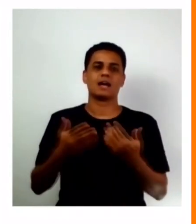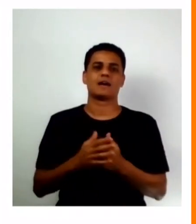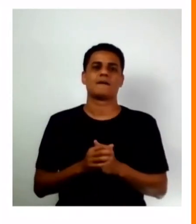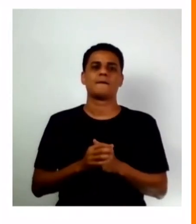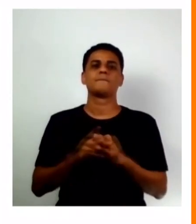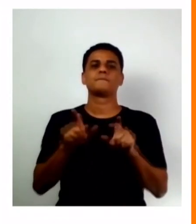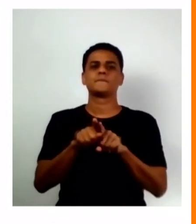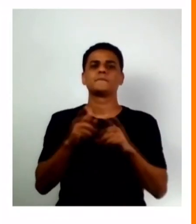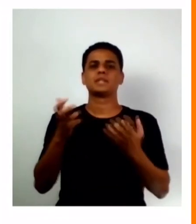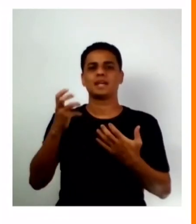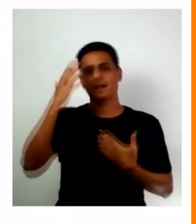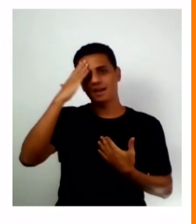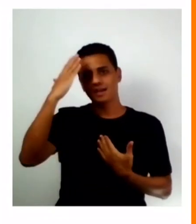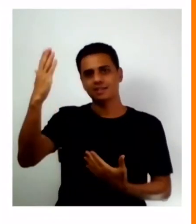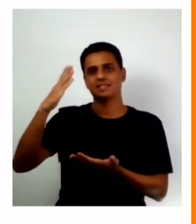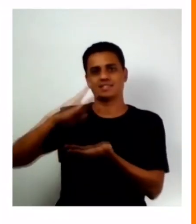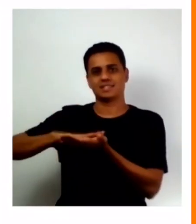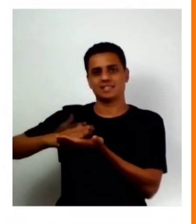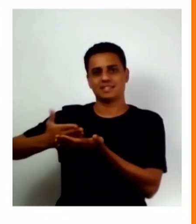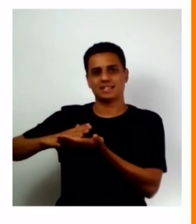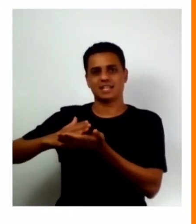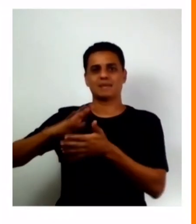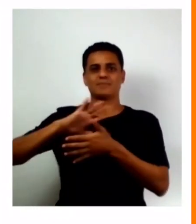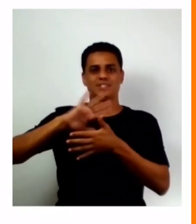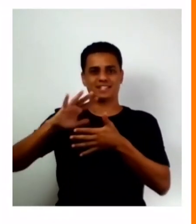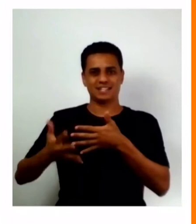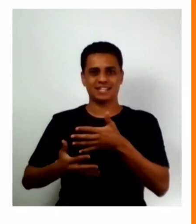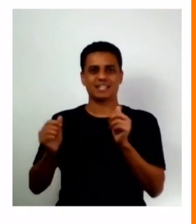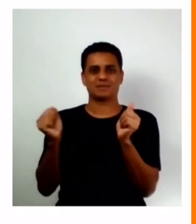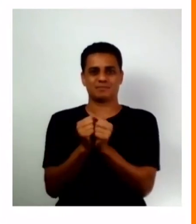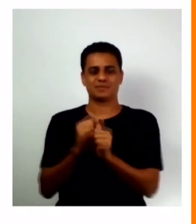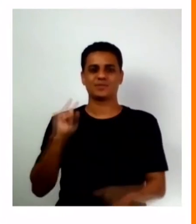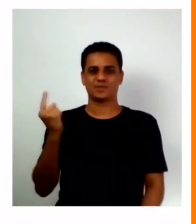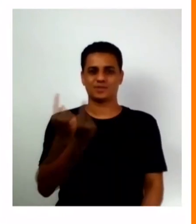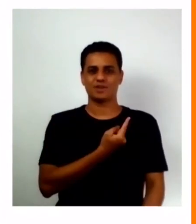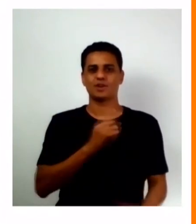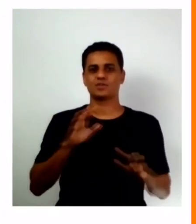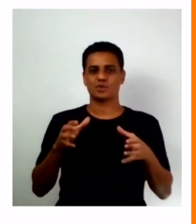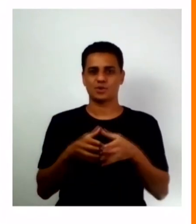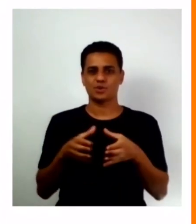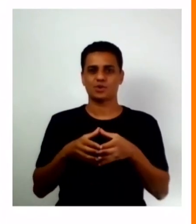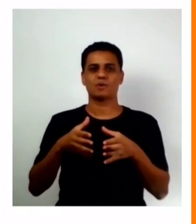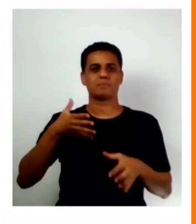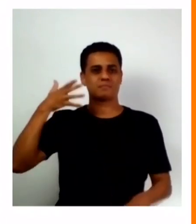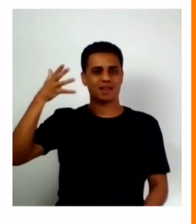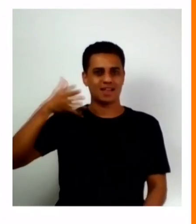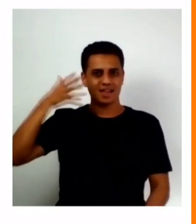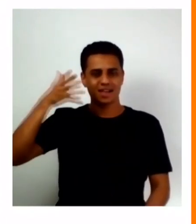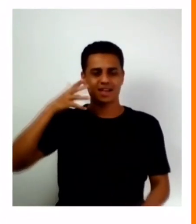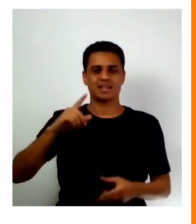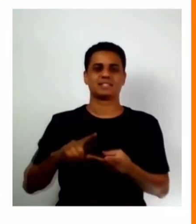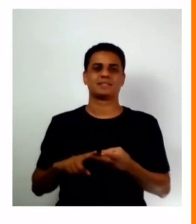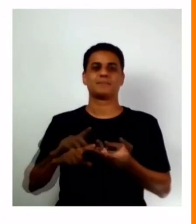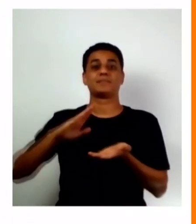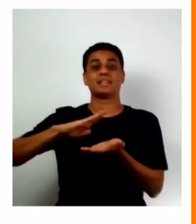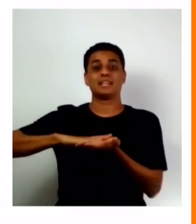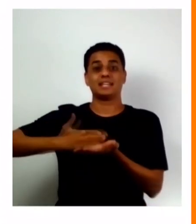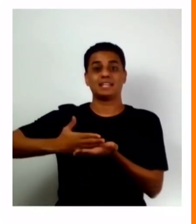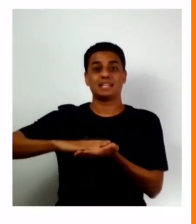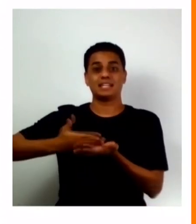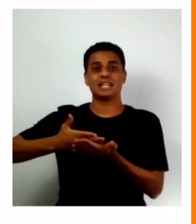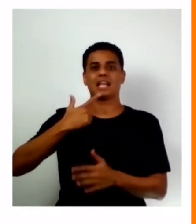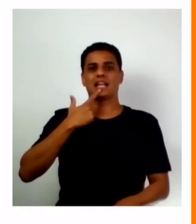agradecer aos intérpretes de livros que tiveram com a gente aqui nesse ciclo de debates, as intérpretes de línguas,